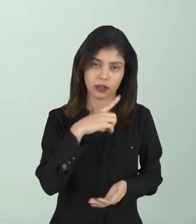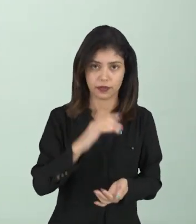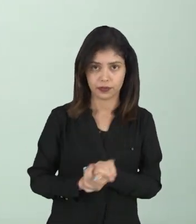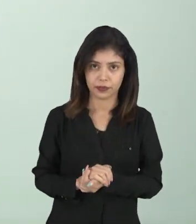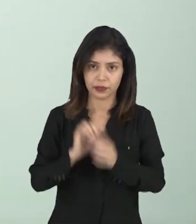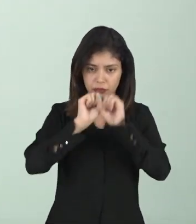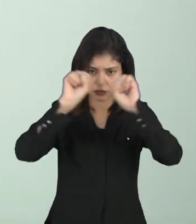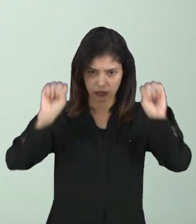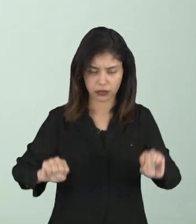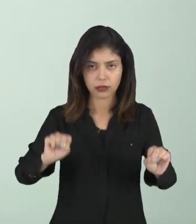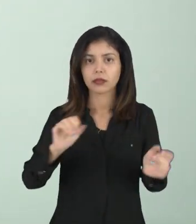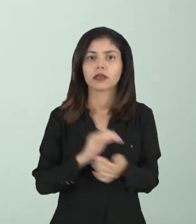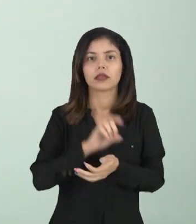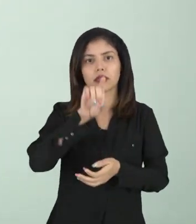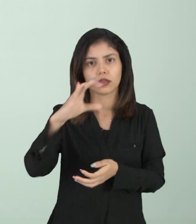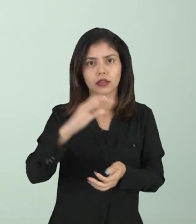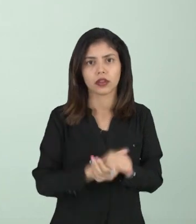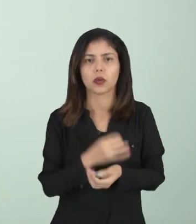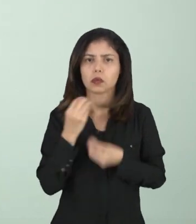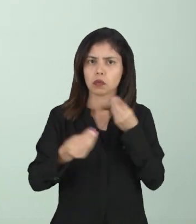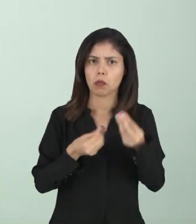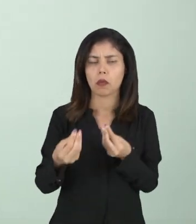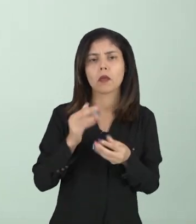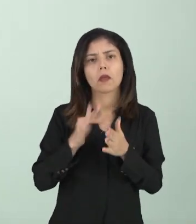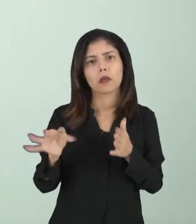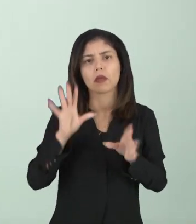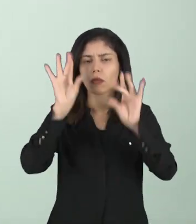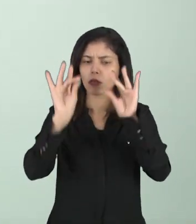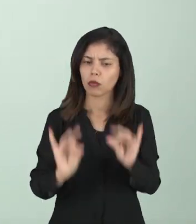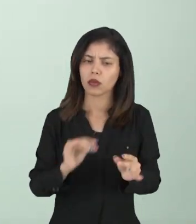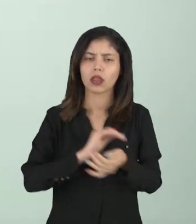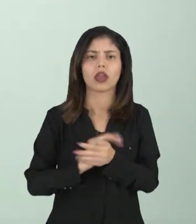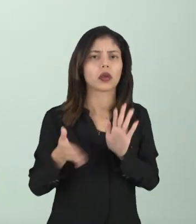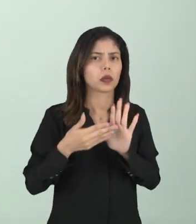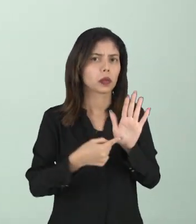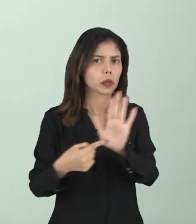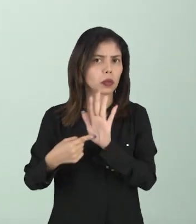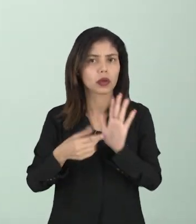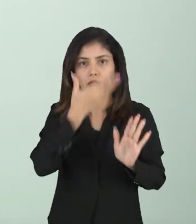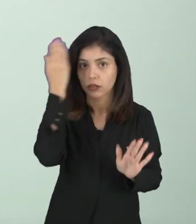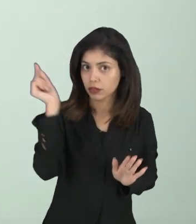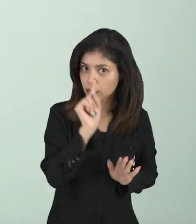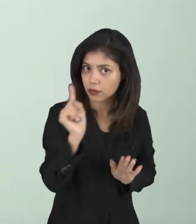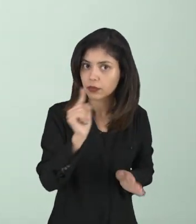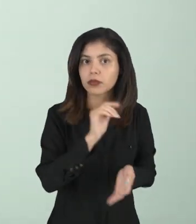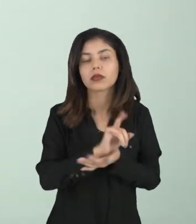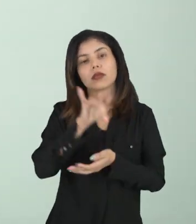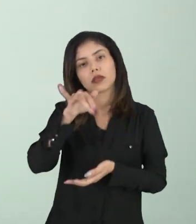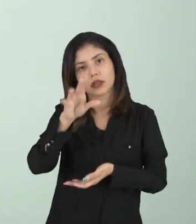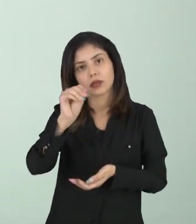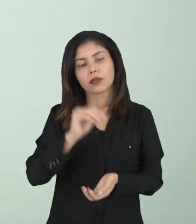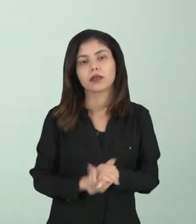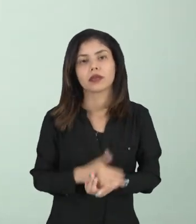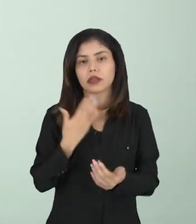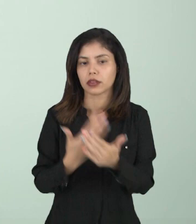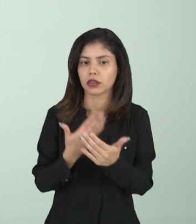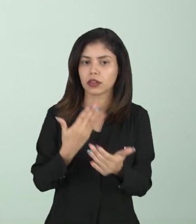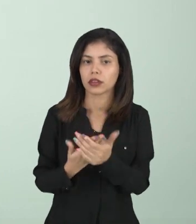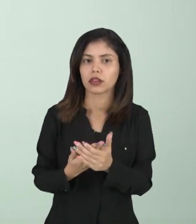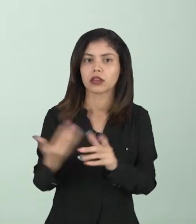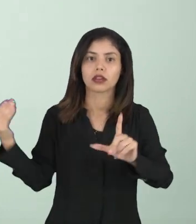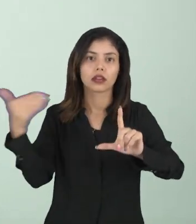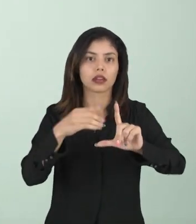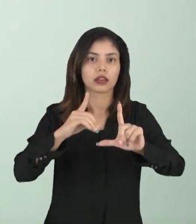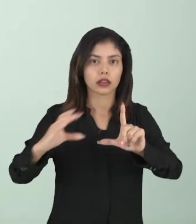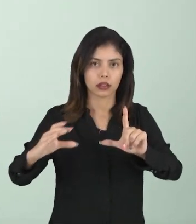de classificação, como funciona basicamente esse sistema, quem propôs, né? Não esqueçam lá do Linneu, tá bom? Essa aula vai ficar disponível